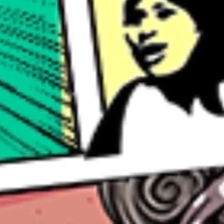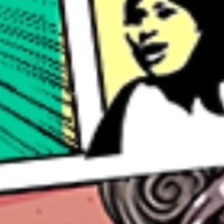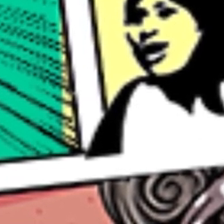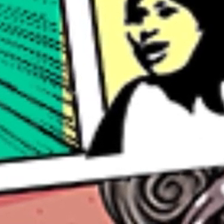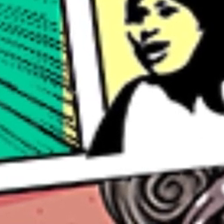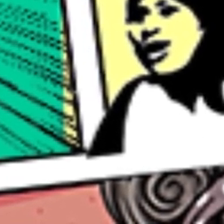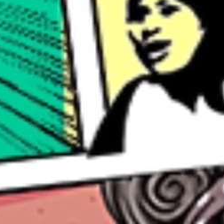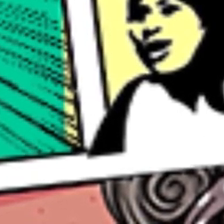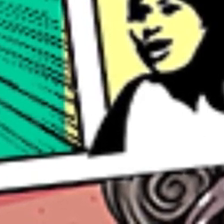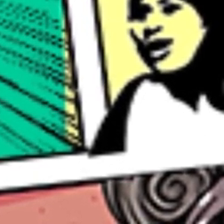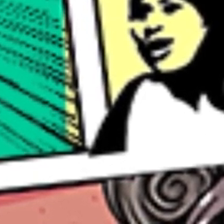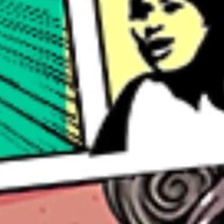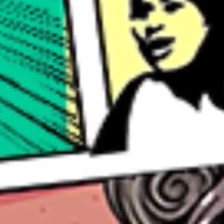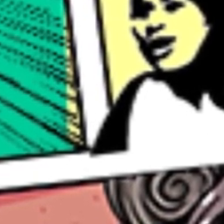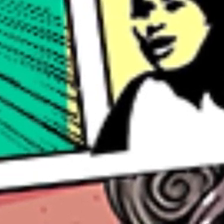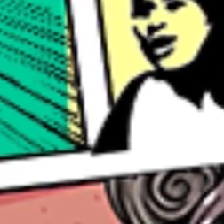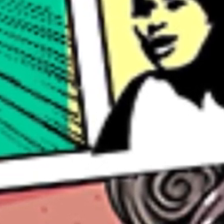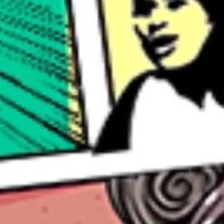mulher.